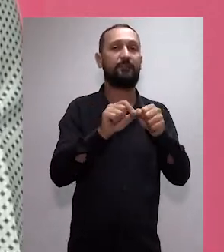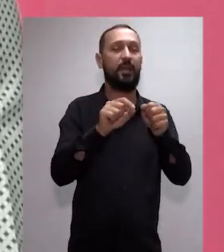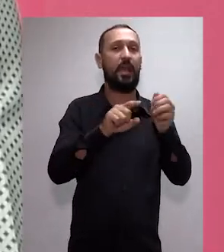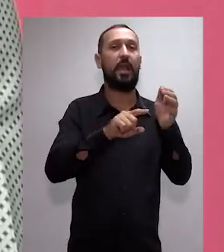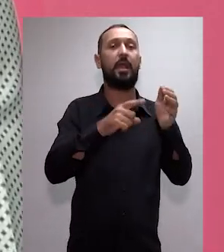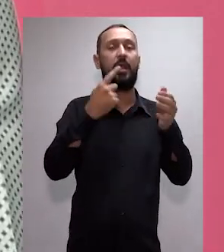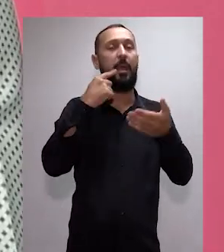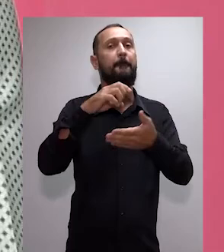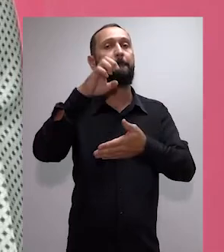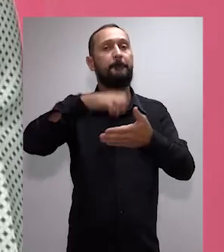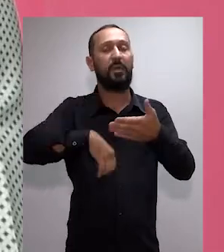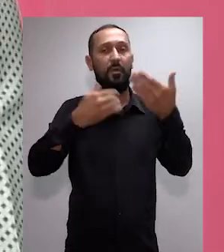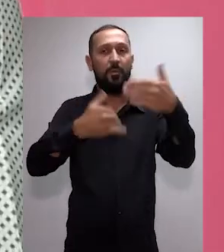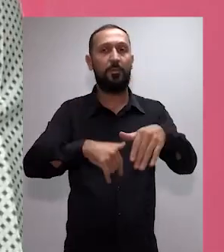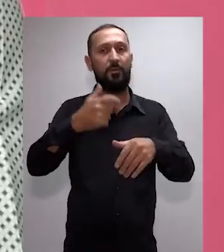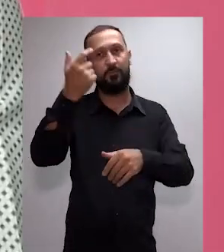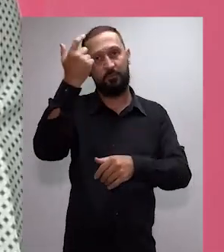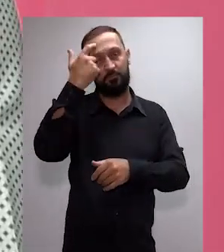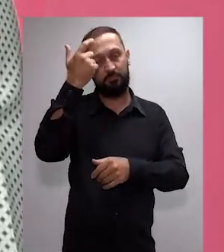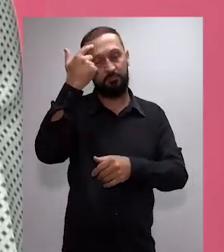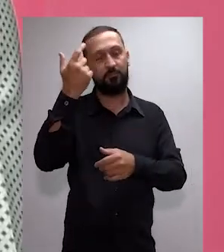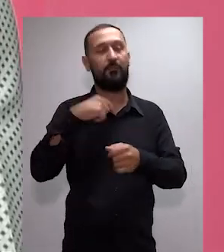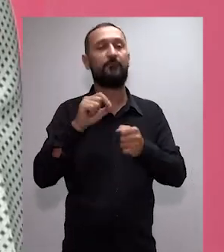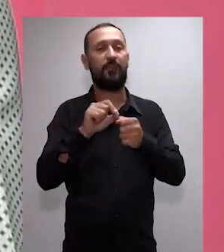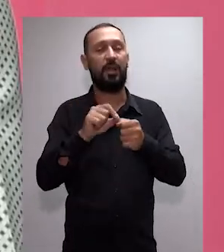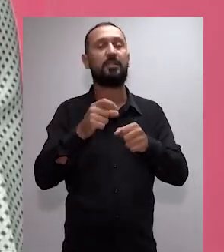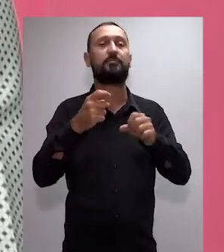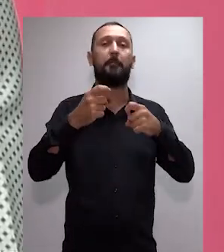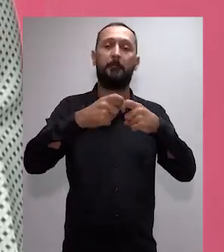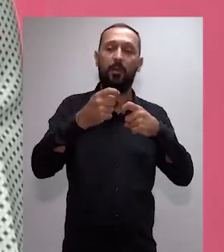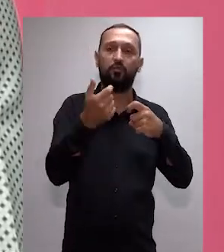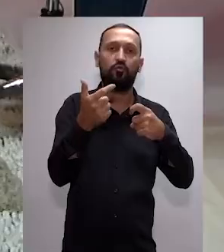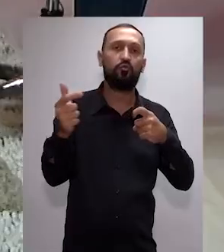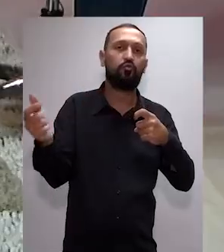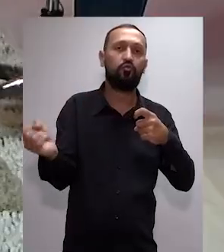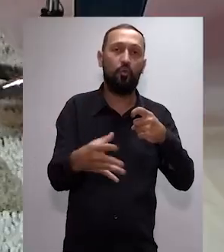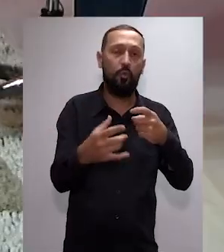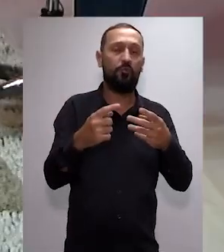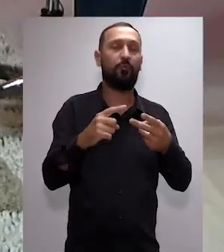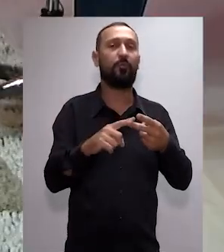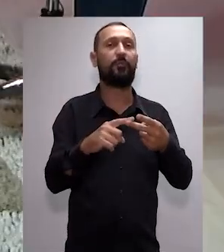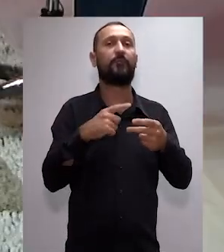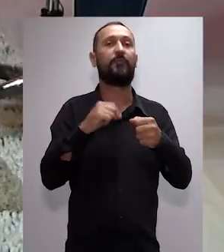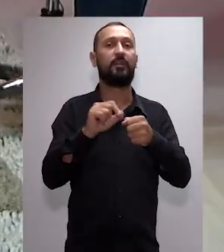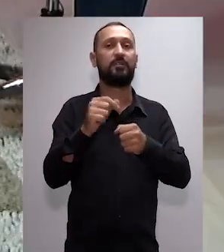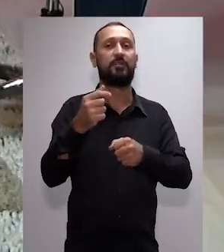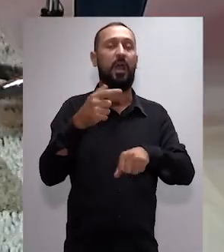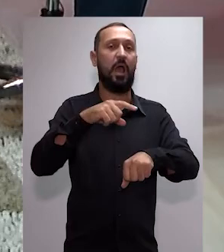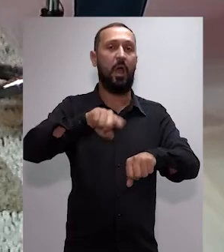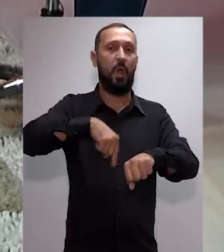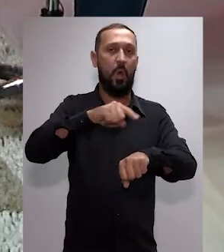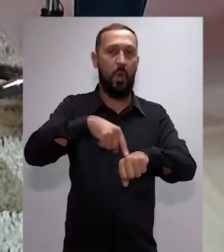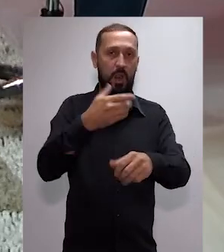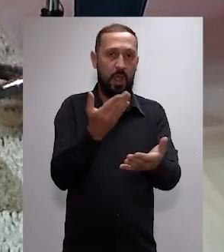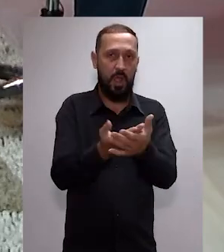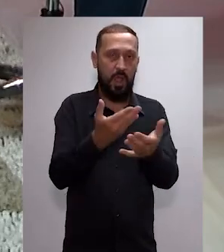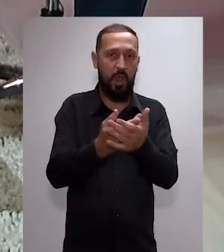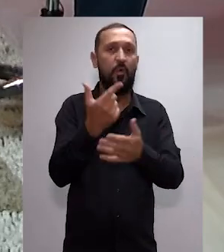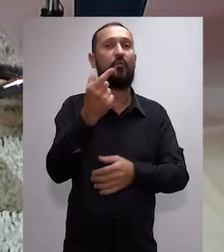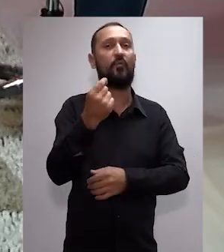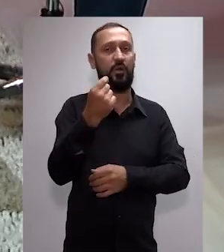tem que fazer exame psicotécnico, faz o exame médico novamente e aí o código obriga ele a fazer 20 horas